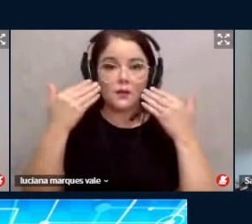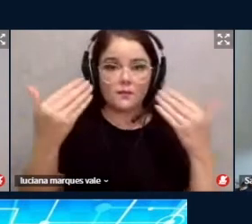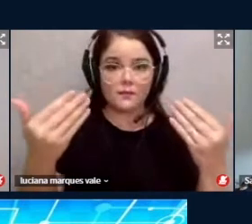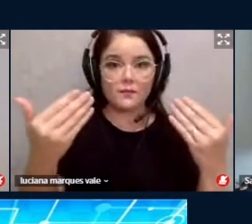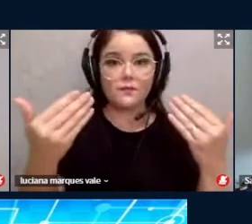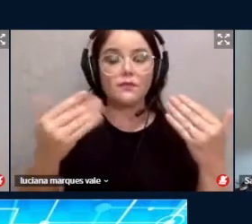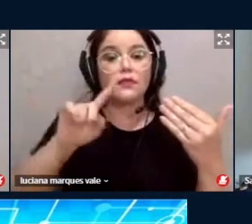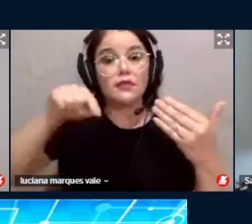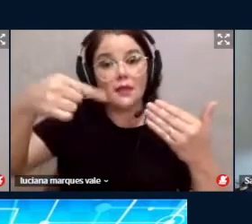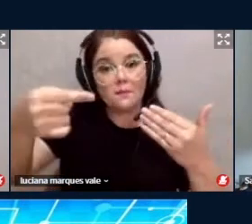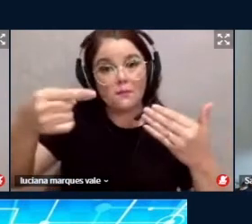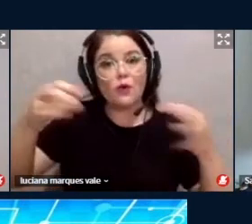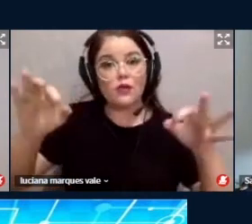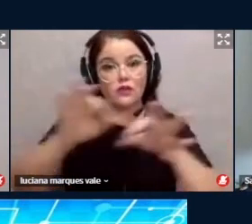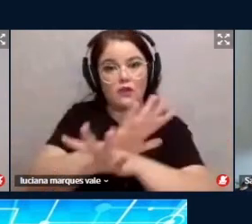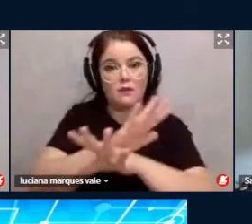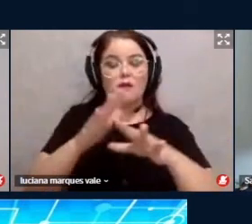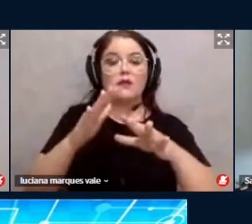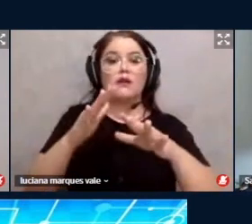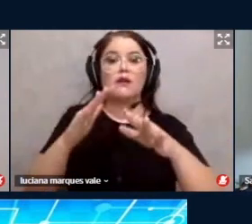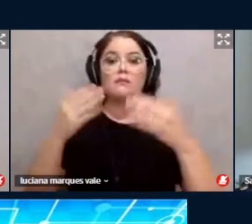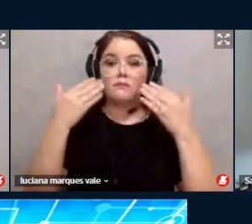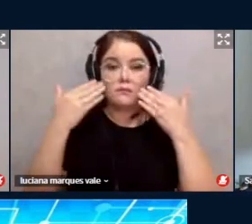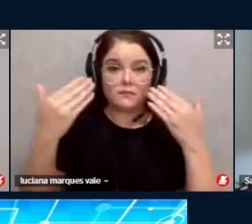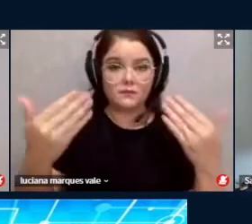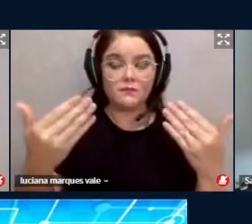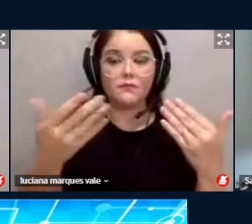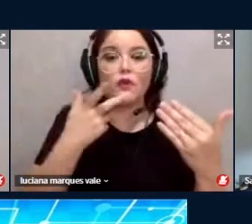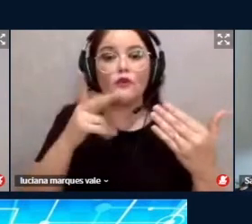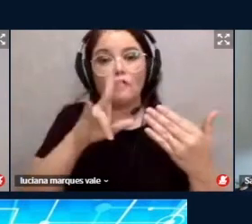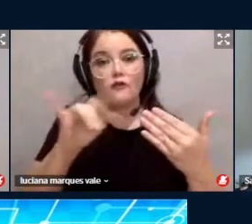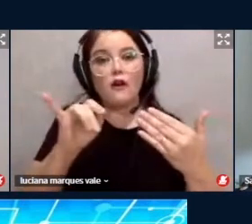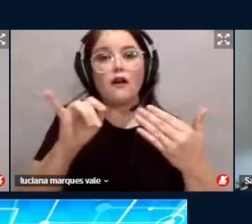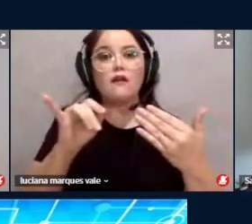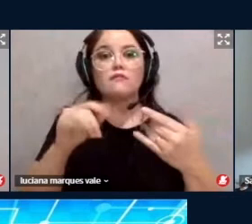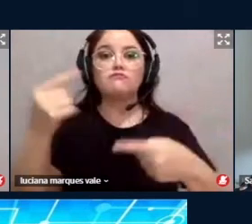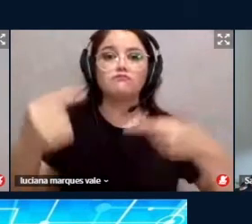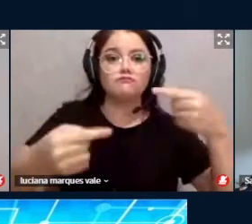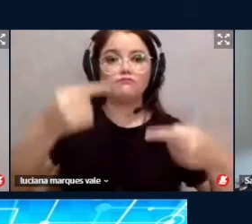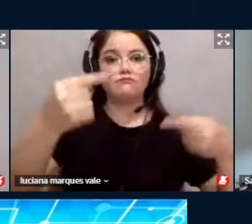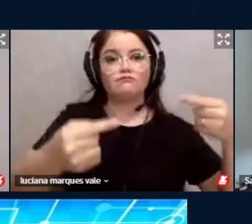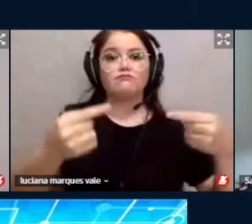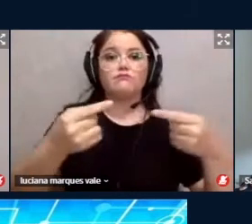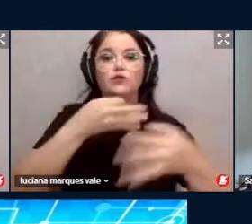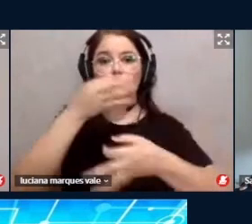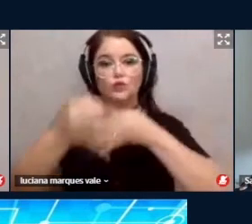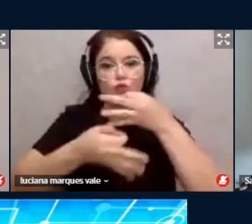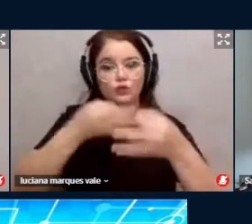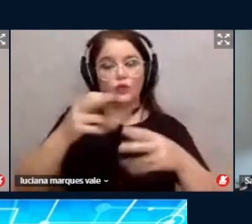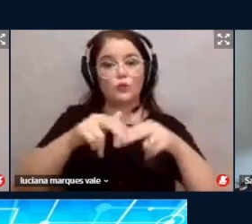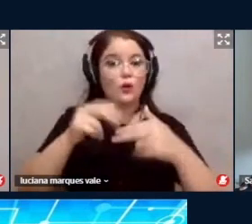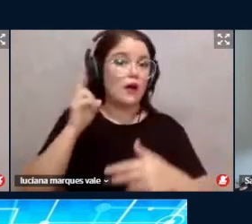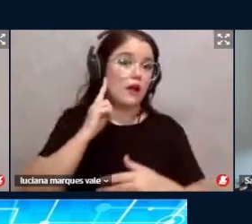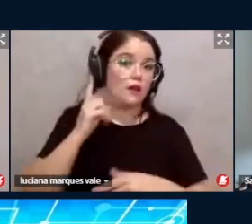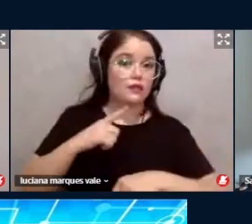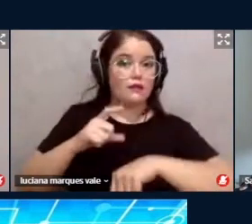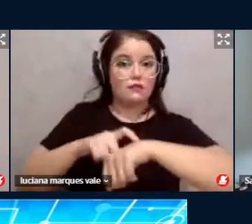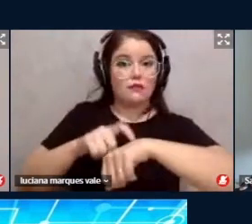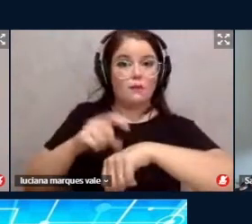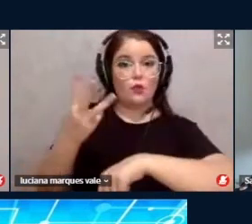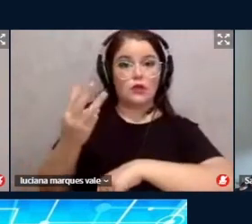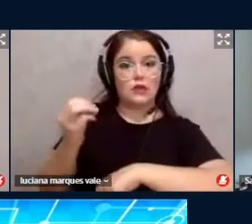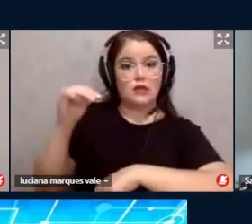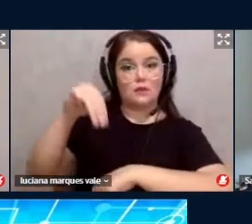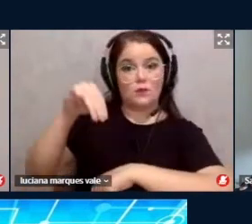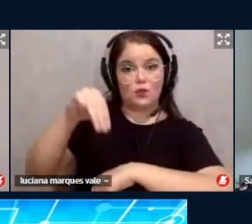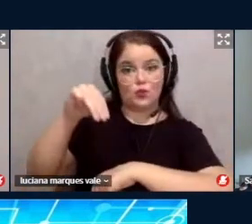Após a apresentação, passaremos à fase de debate. Então, Alex tem 30 minutos para